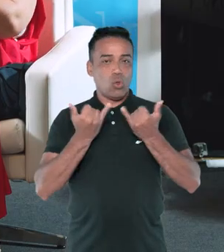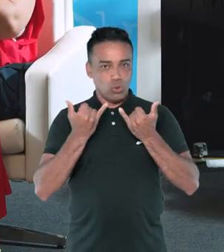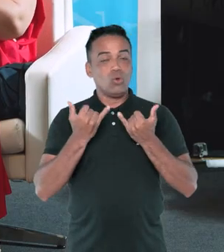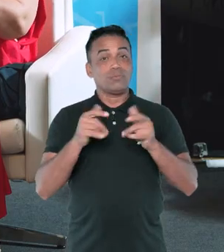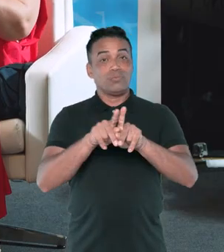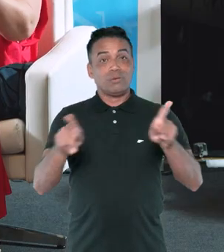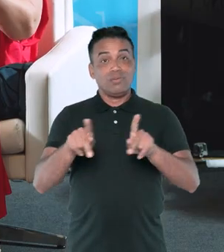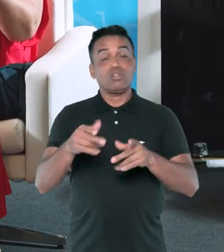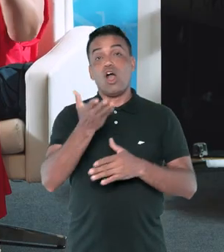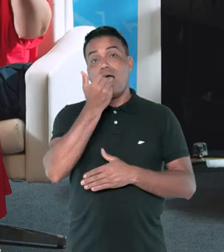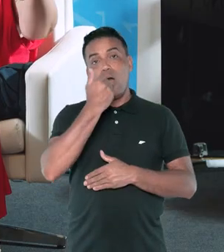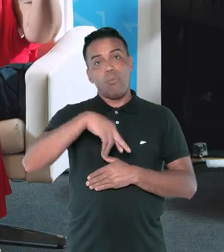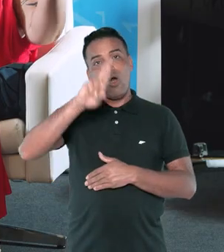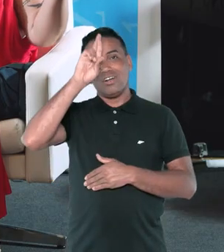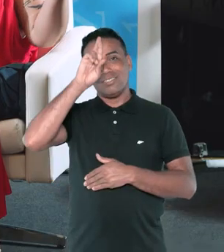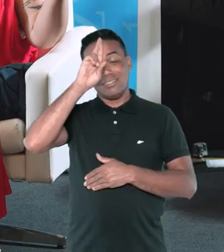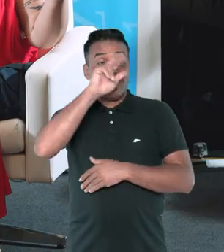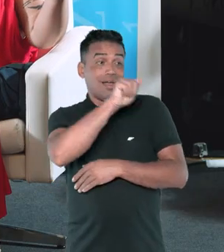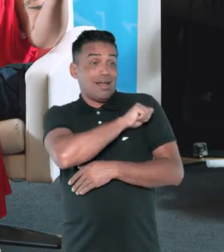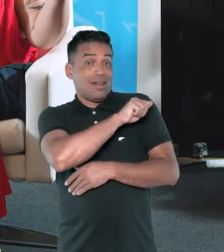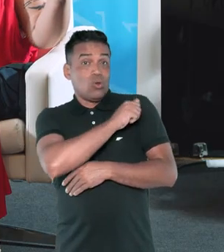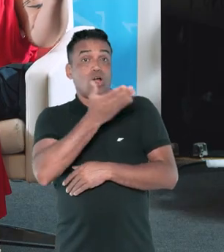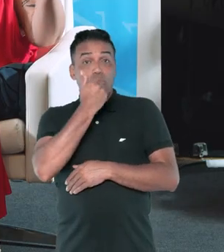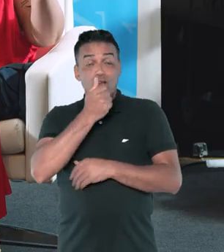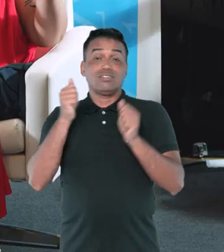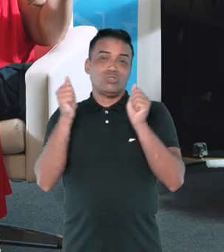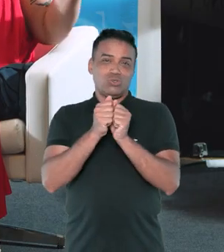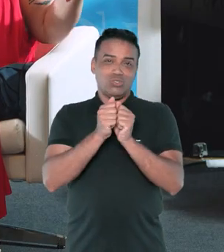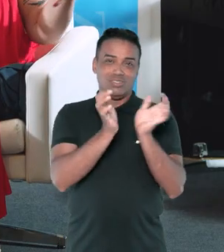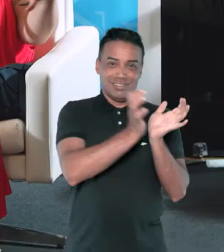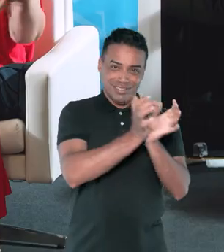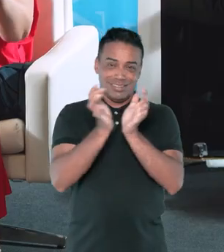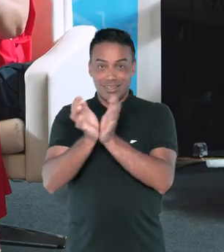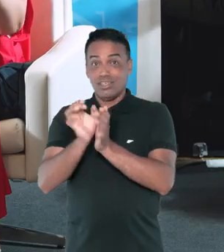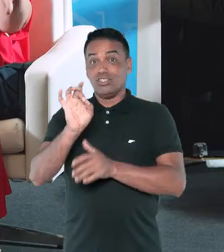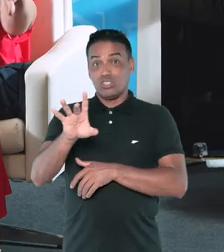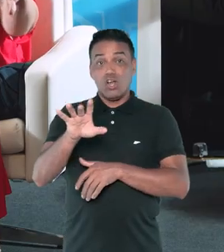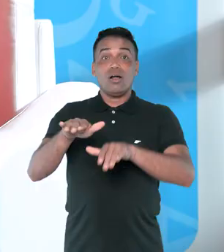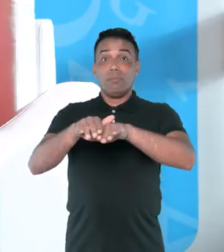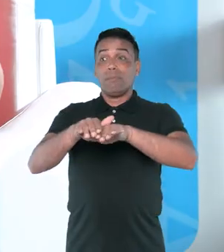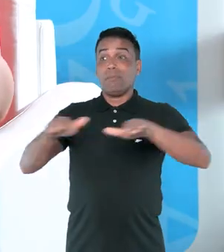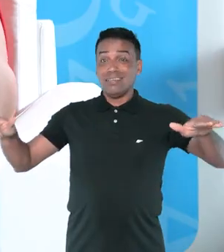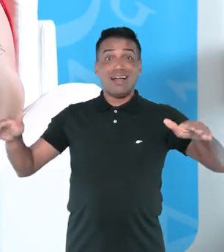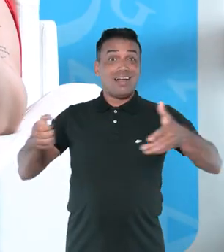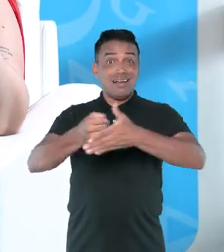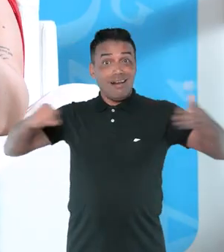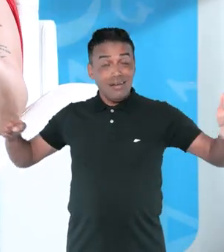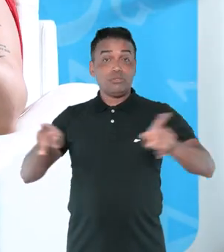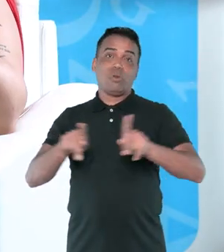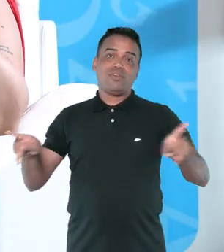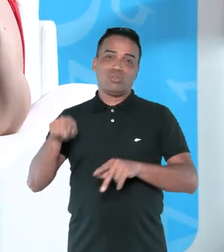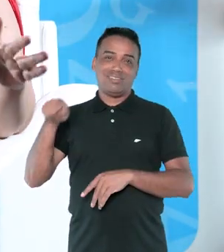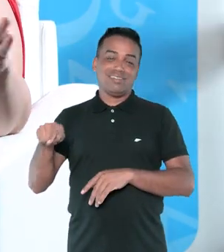os professores e alunos almoçam no refeitório só que os professores ficam numa mesa grande, assim, um pouco reservado.